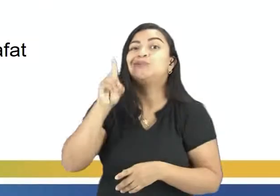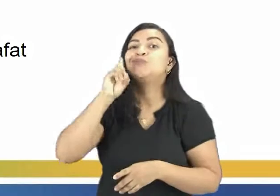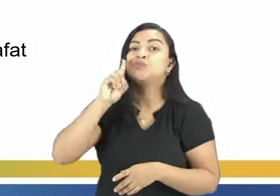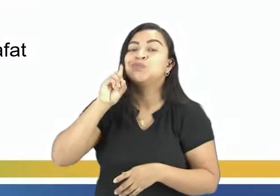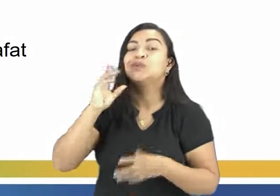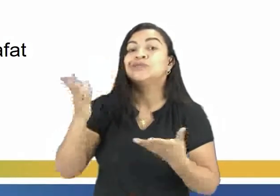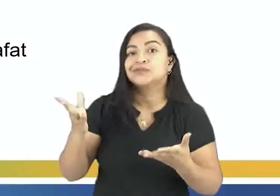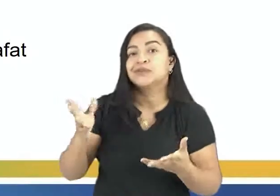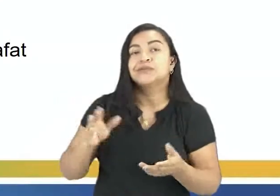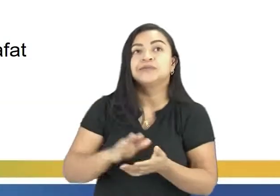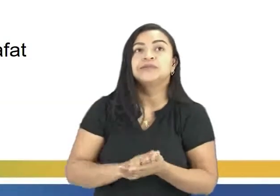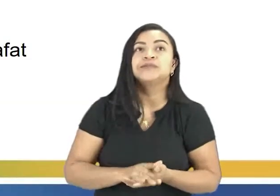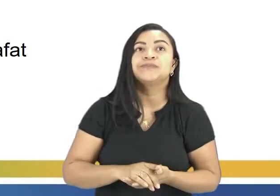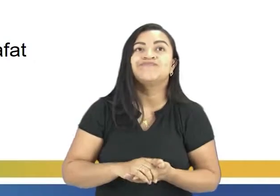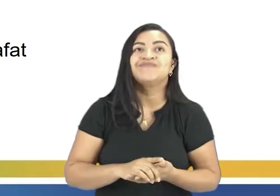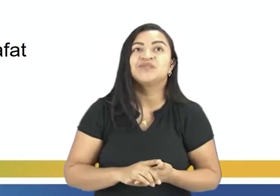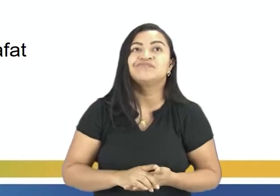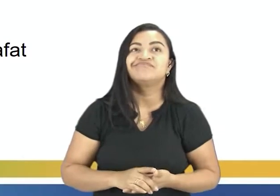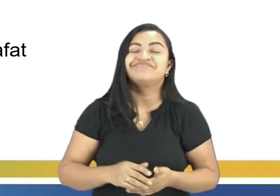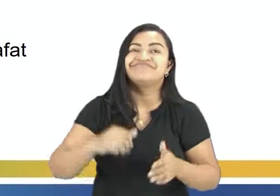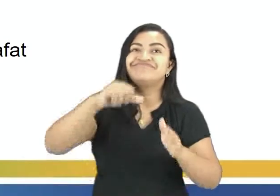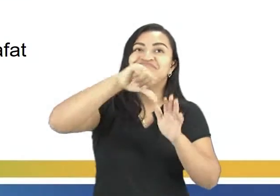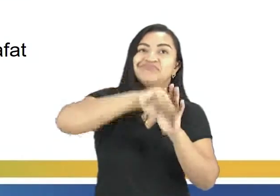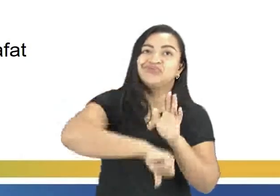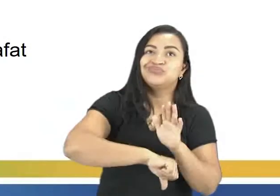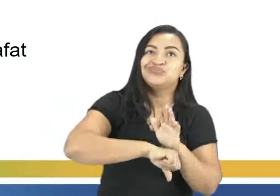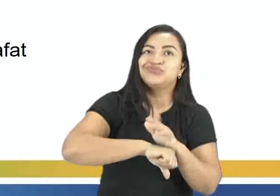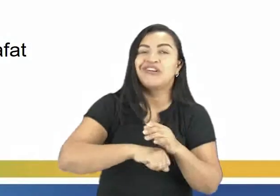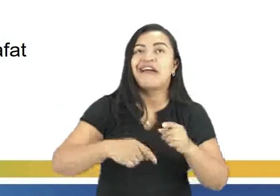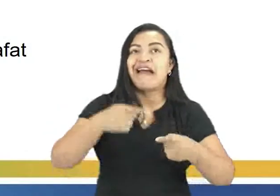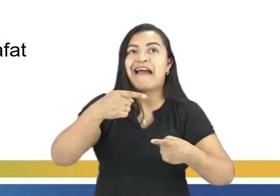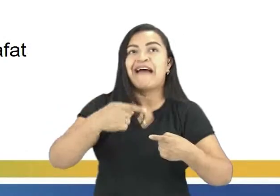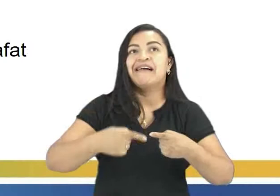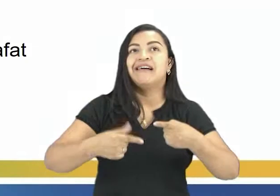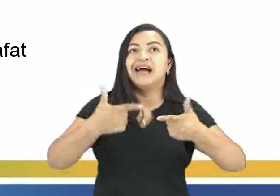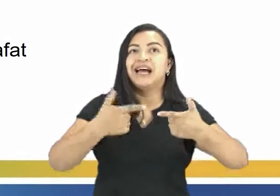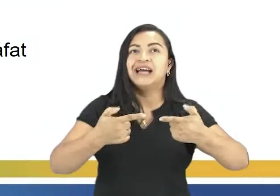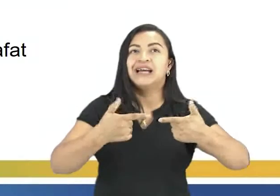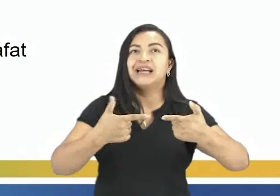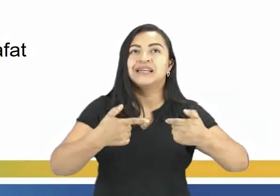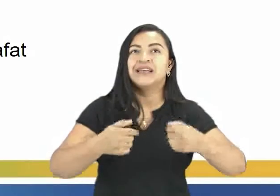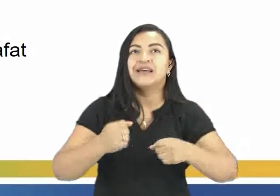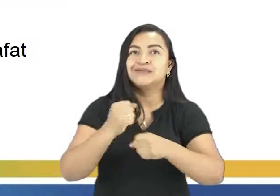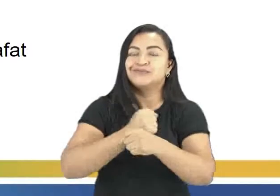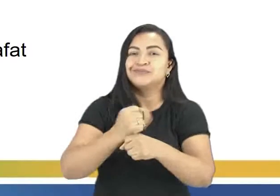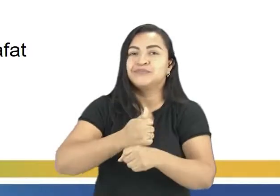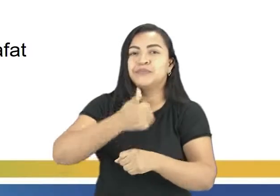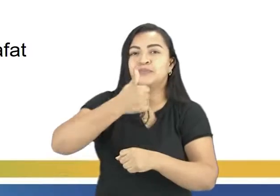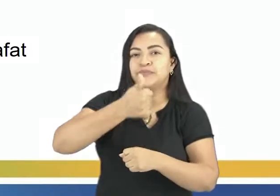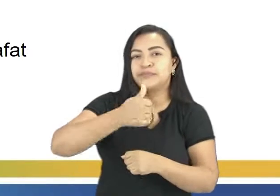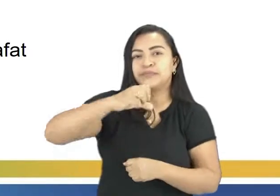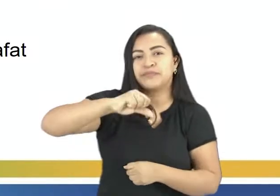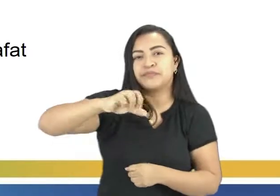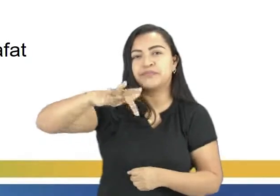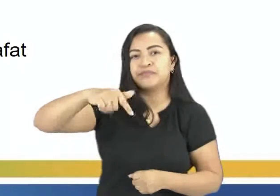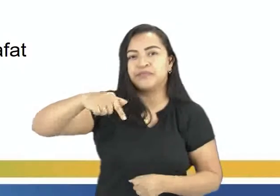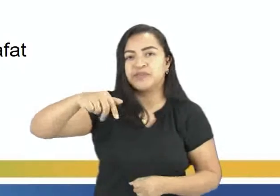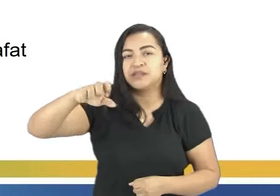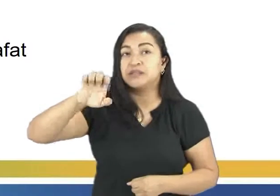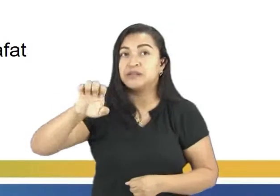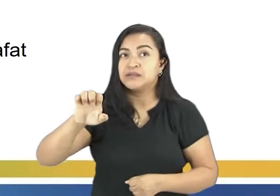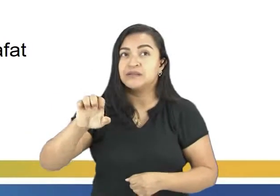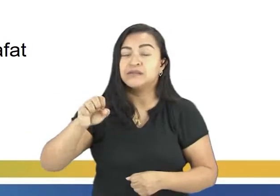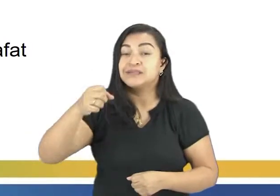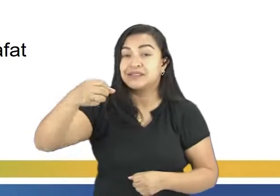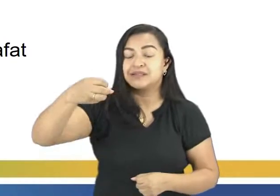das derrotas dos israelenses, que foi a Guerra de Yom Kippur, 1973, tá bom? Em